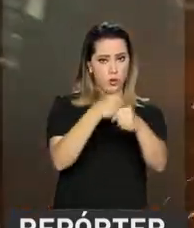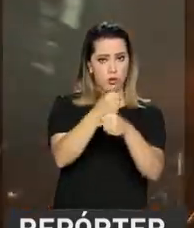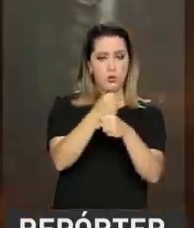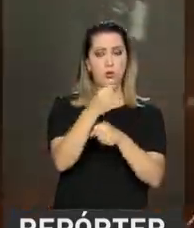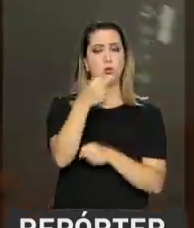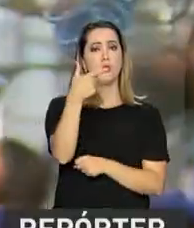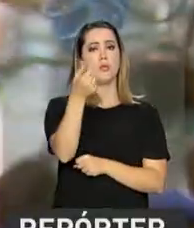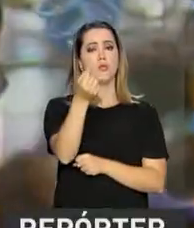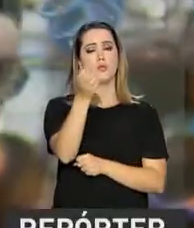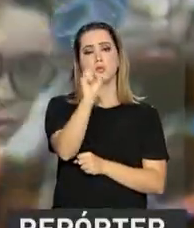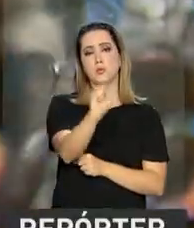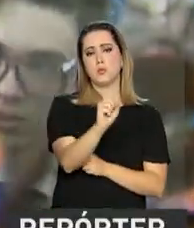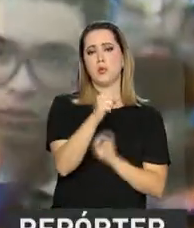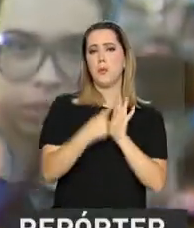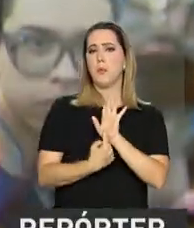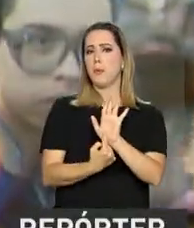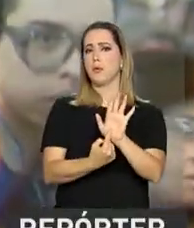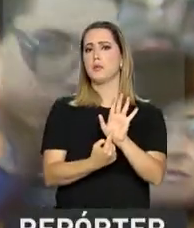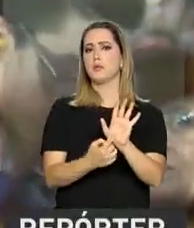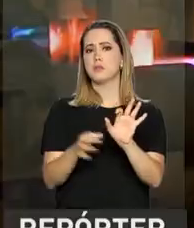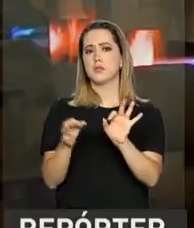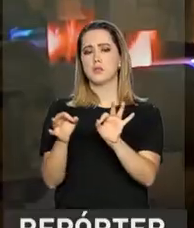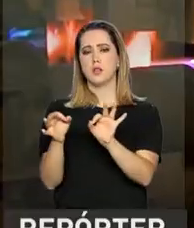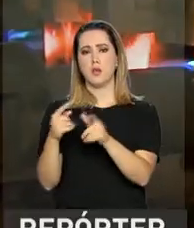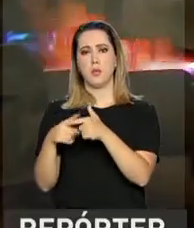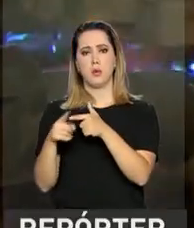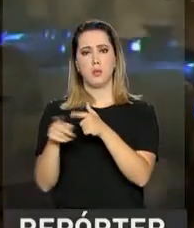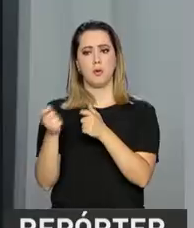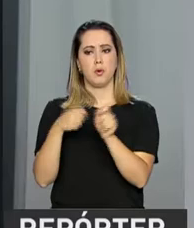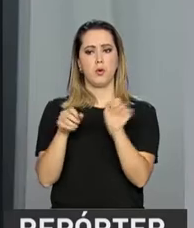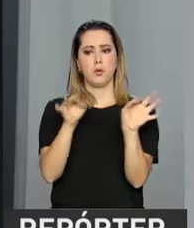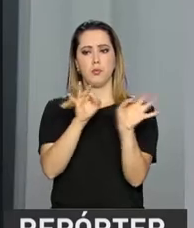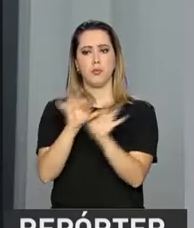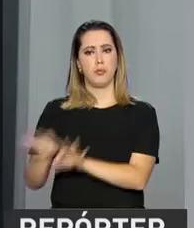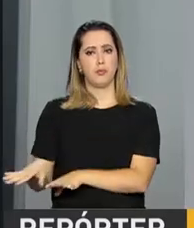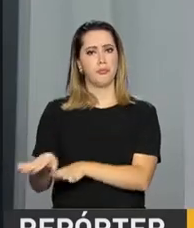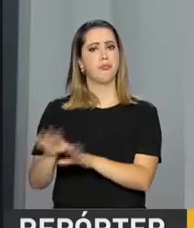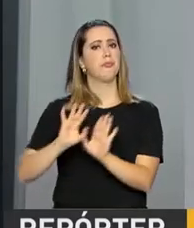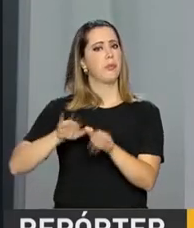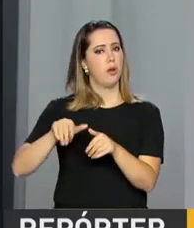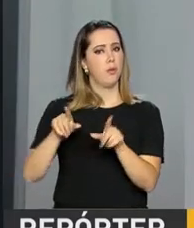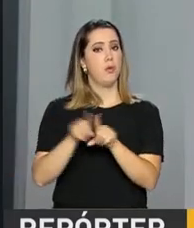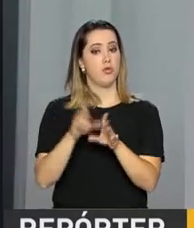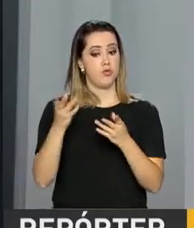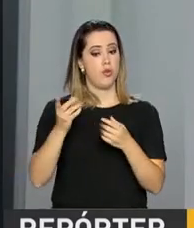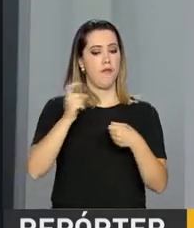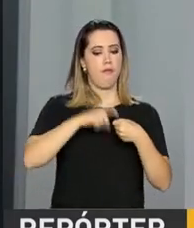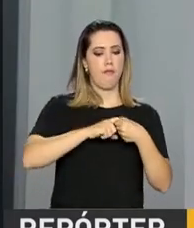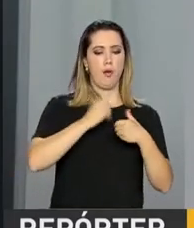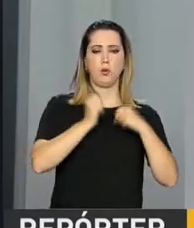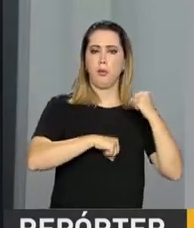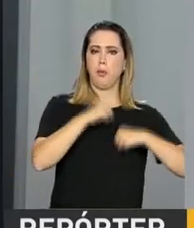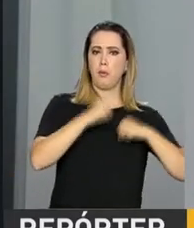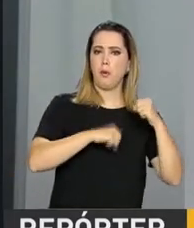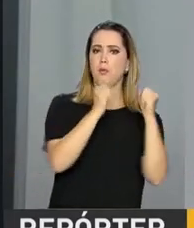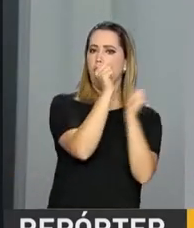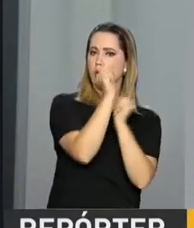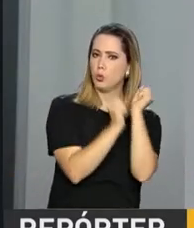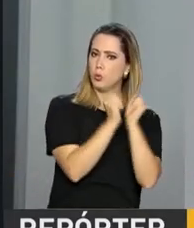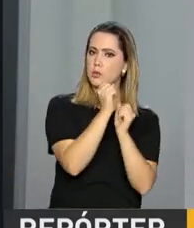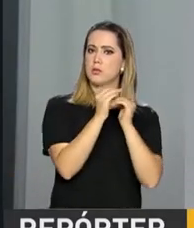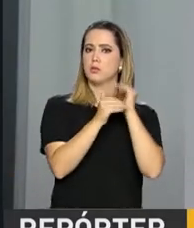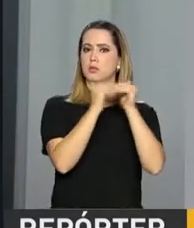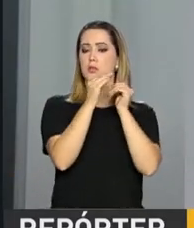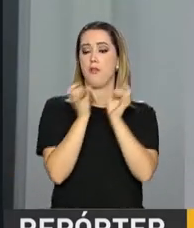especialistas sinais de que a recessão ficou para trás a produção dos jovens recuperando as vendas do comércio em ser